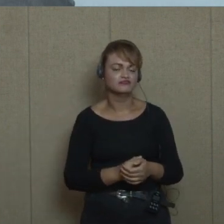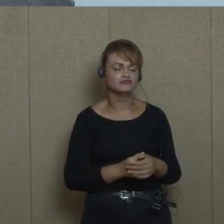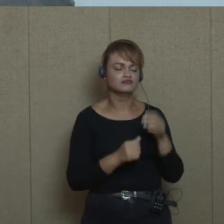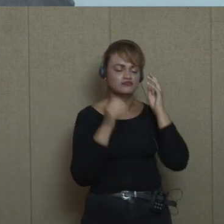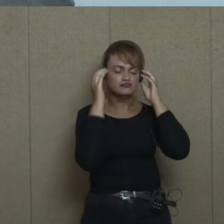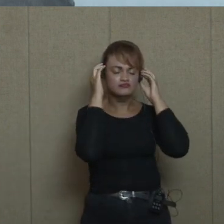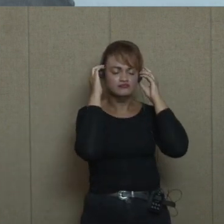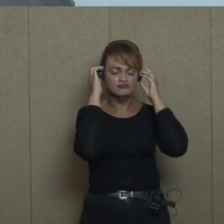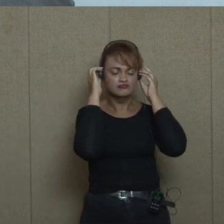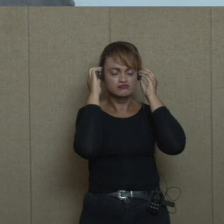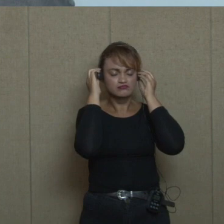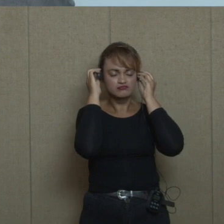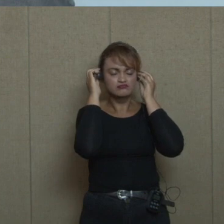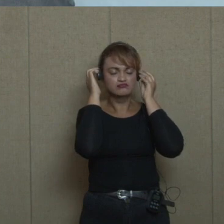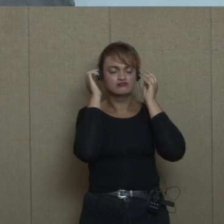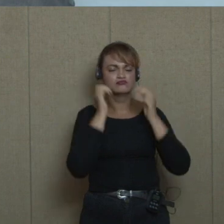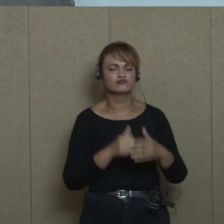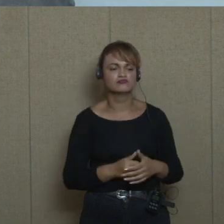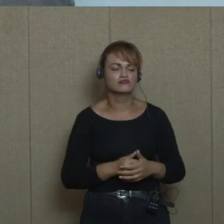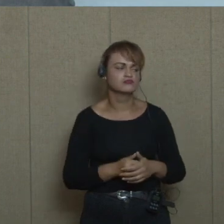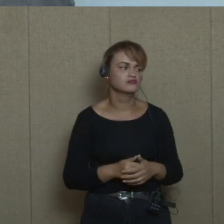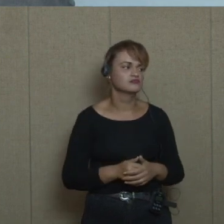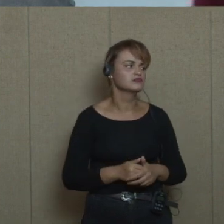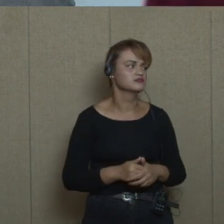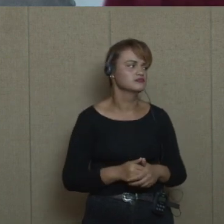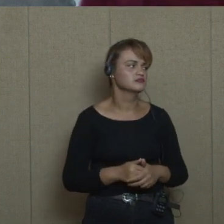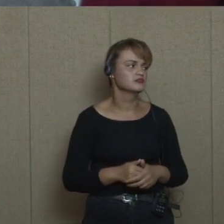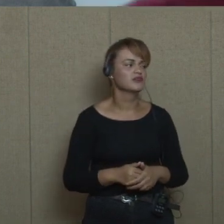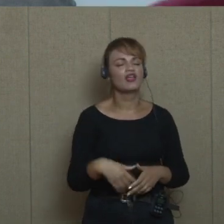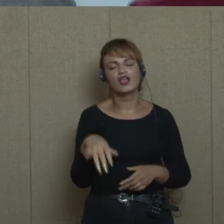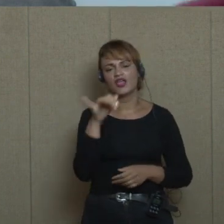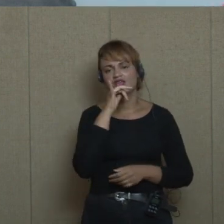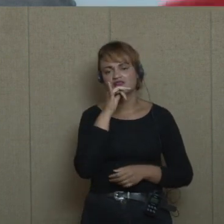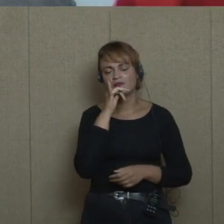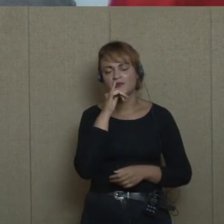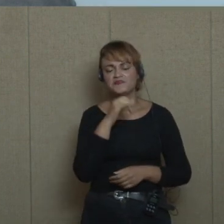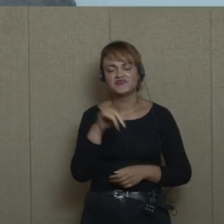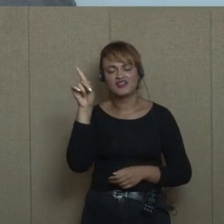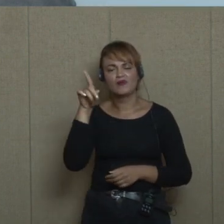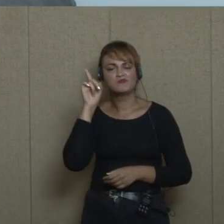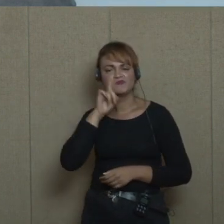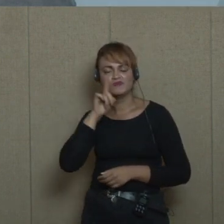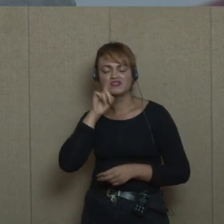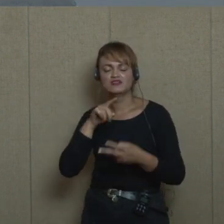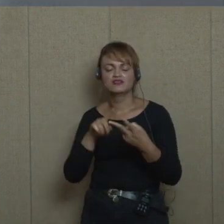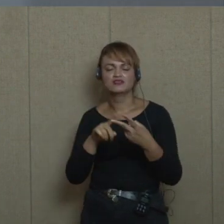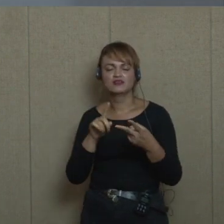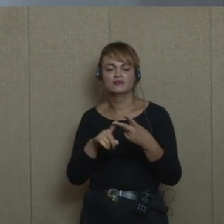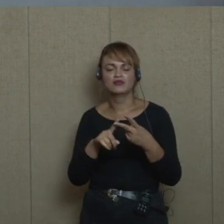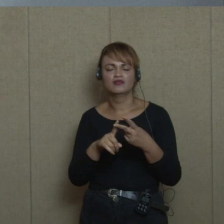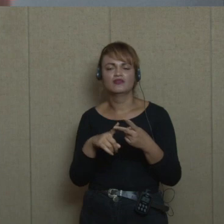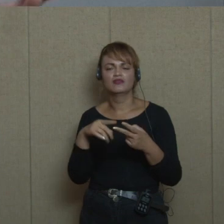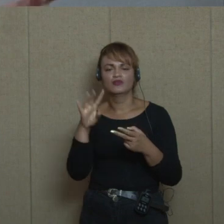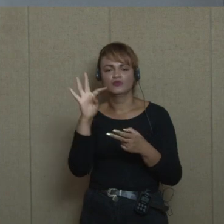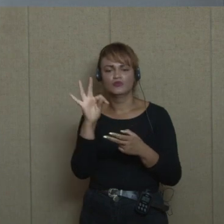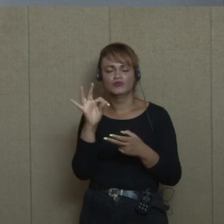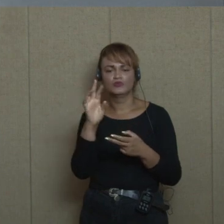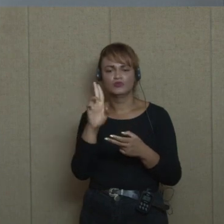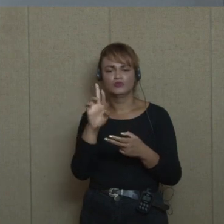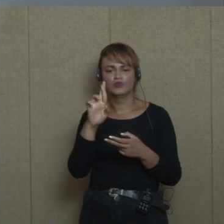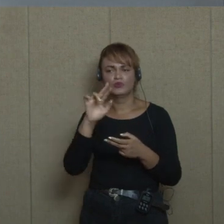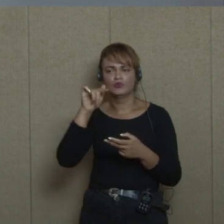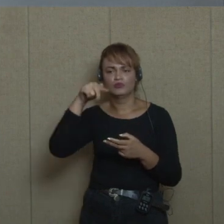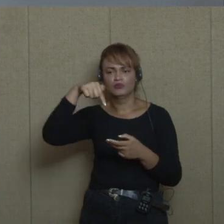Isso seria muito interessante. Por exemplo, os americanos e os turcos estão lá fazendo os